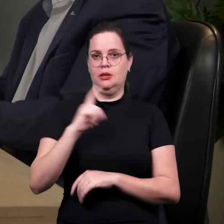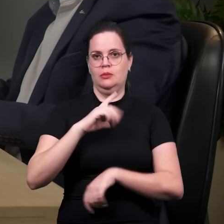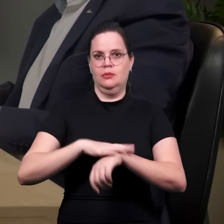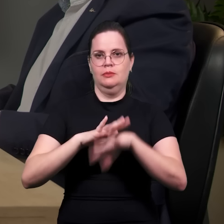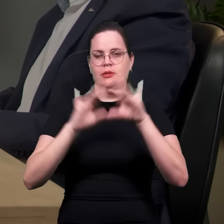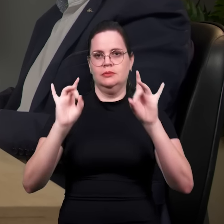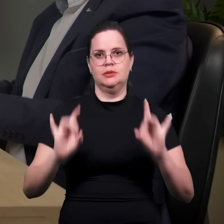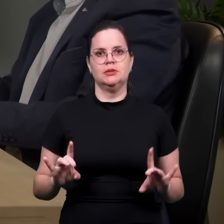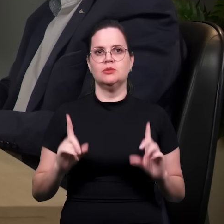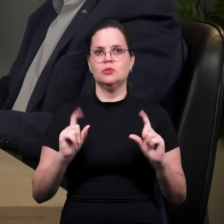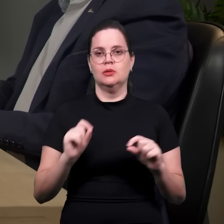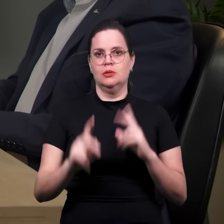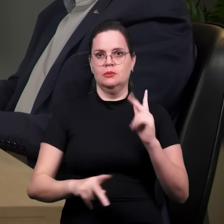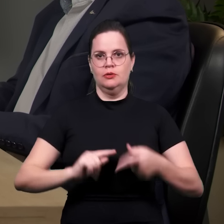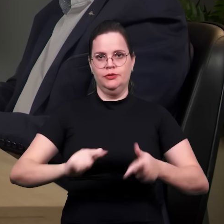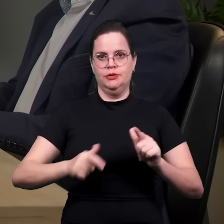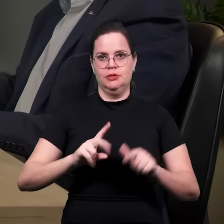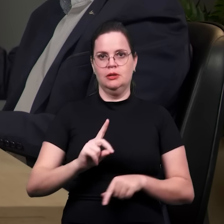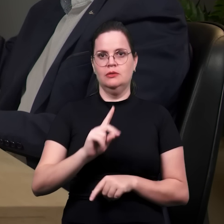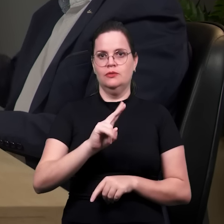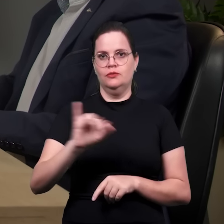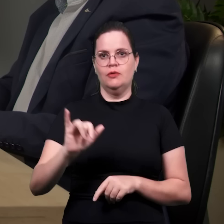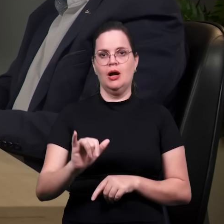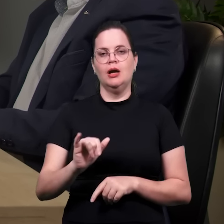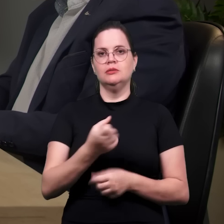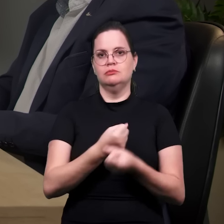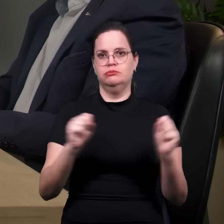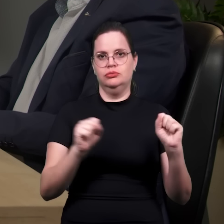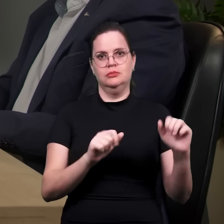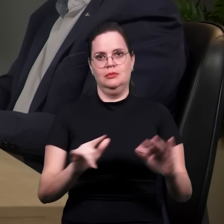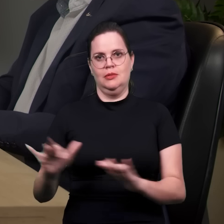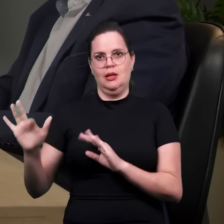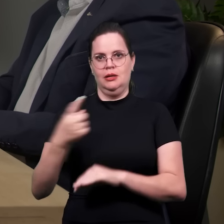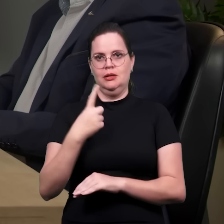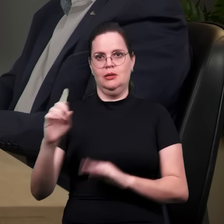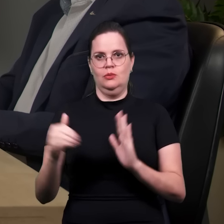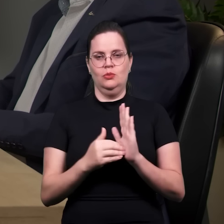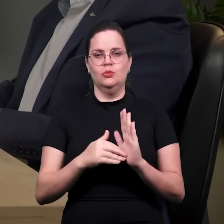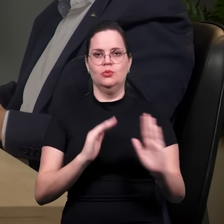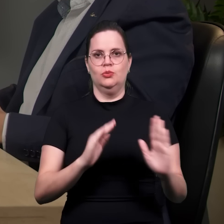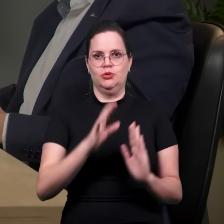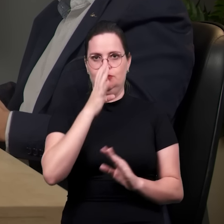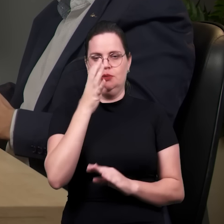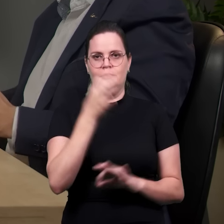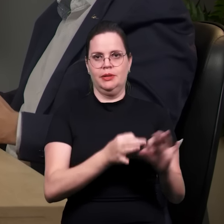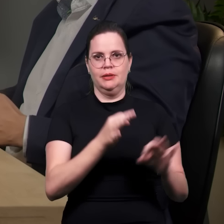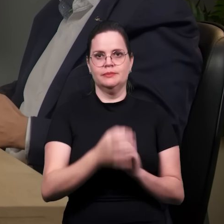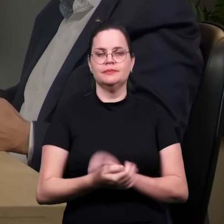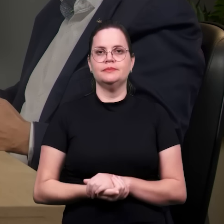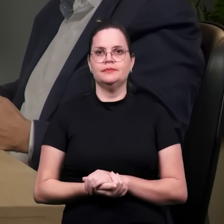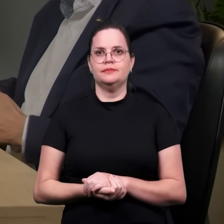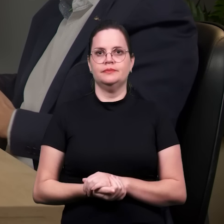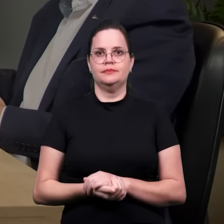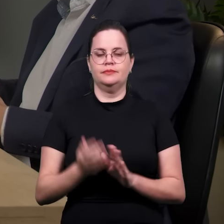momento em que Israel iria sair, que é o último sinal, né? A última praga. Então nós comentamos ali, entre a praga